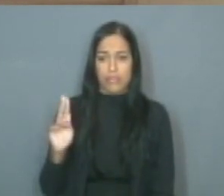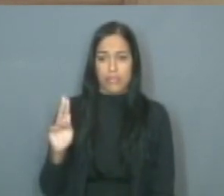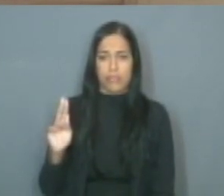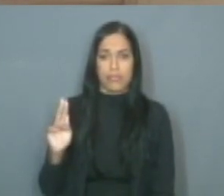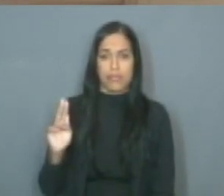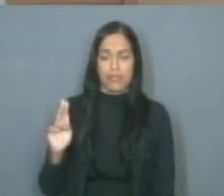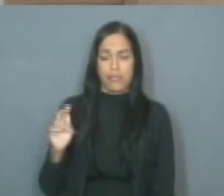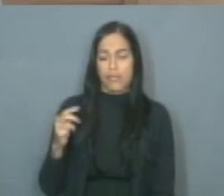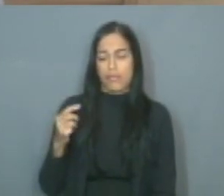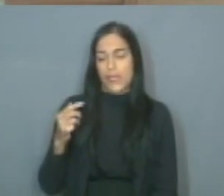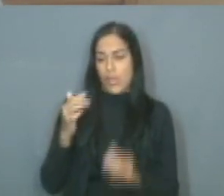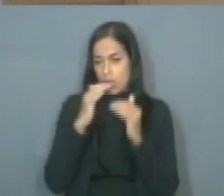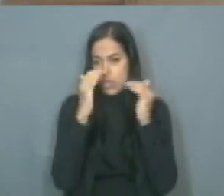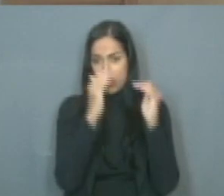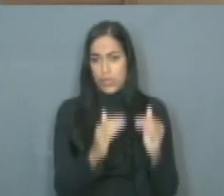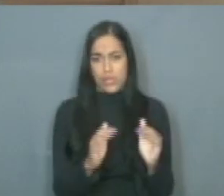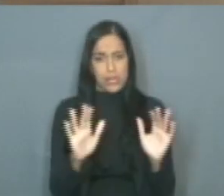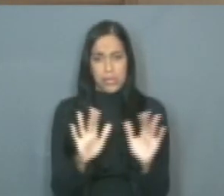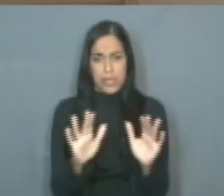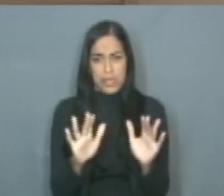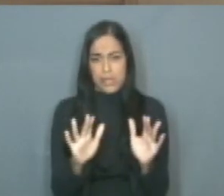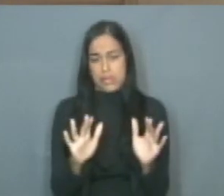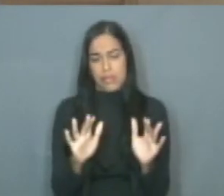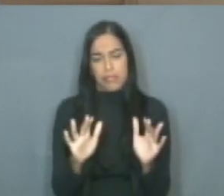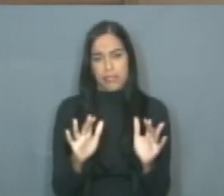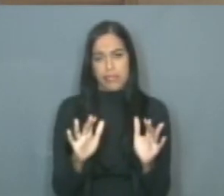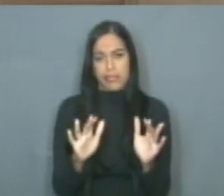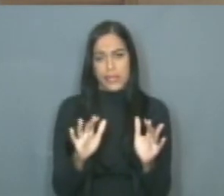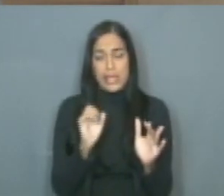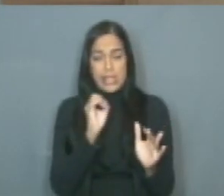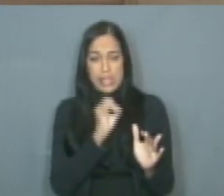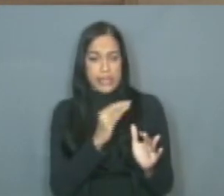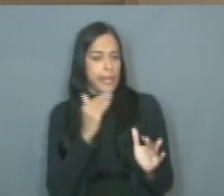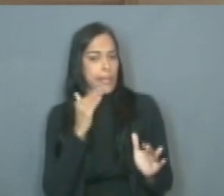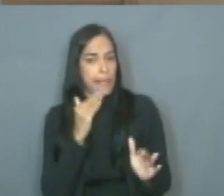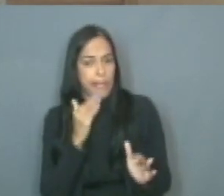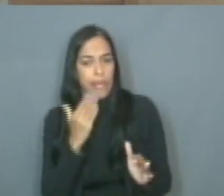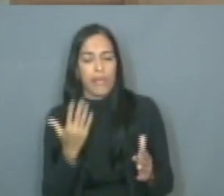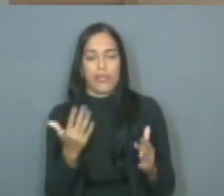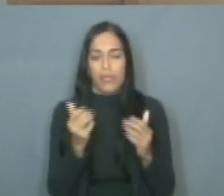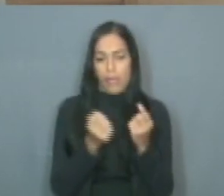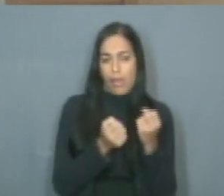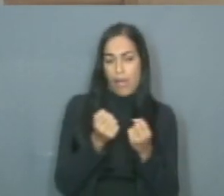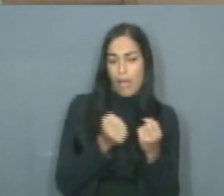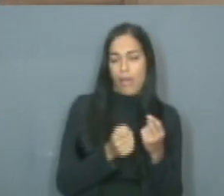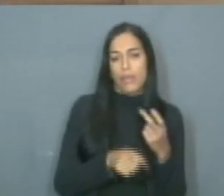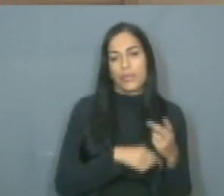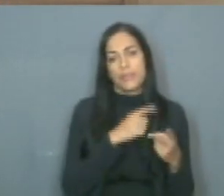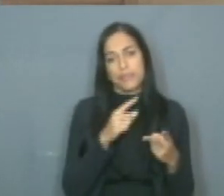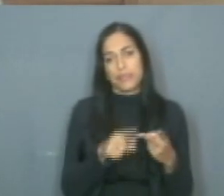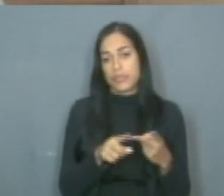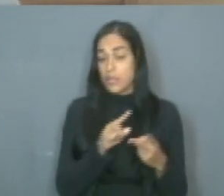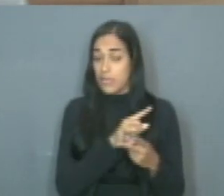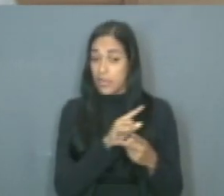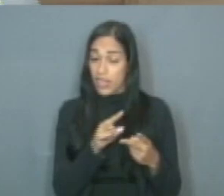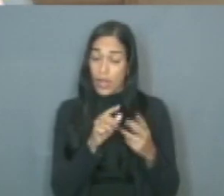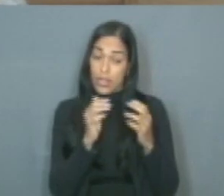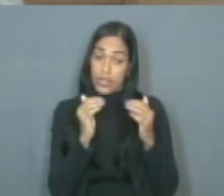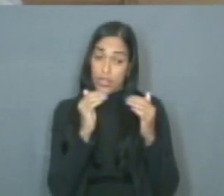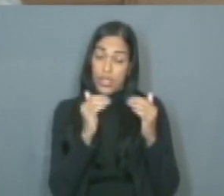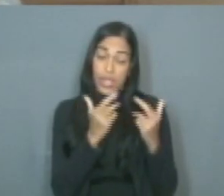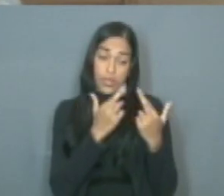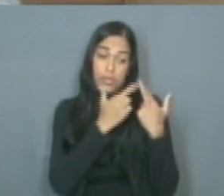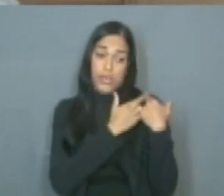se responsabiliza pelos danos causados ao veículo, não se responsabiliza, inclusive, pelo susto que a